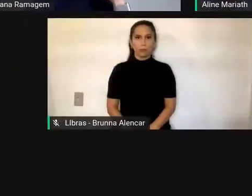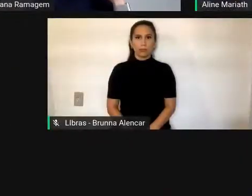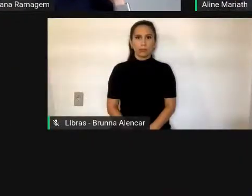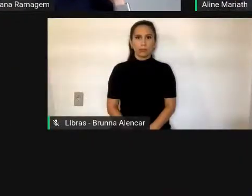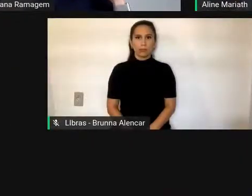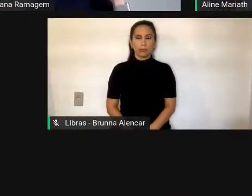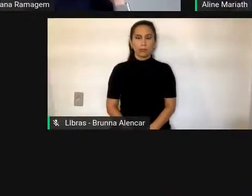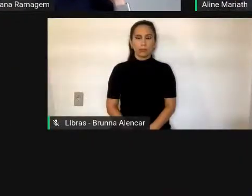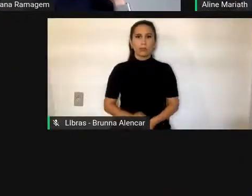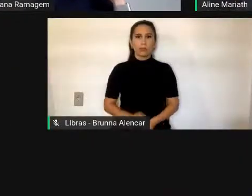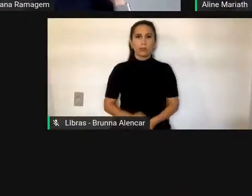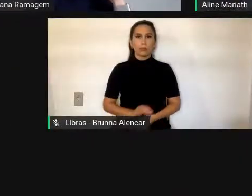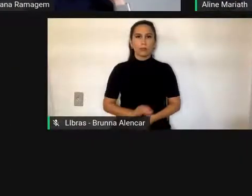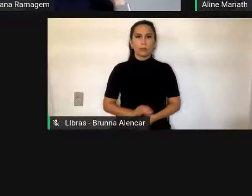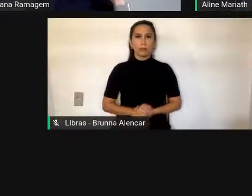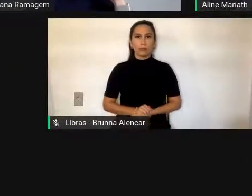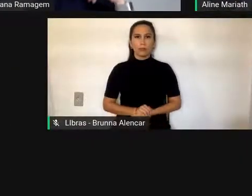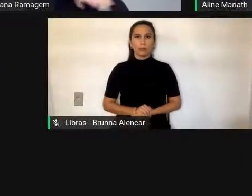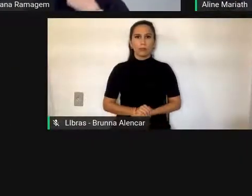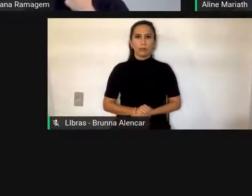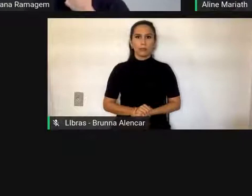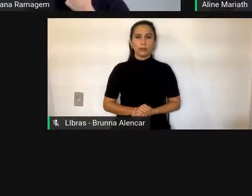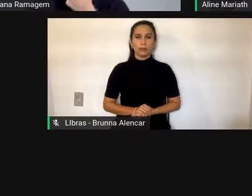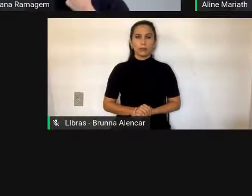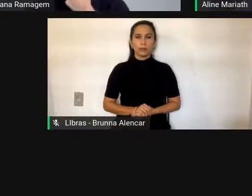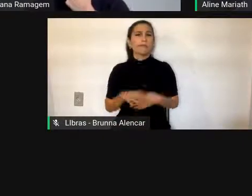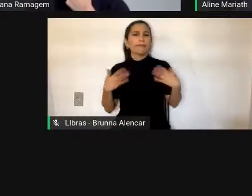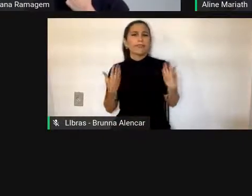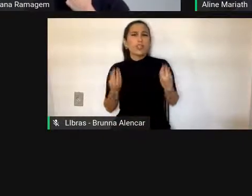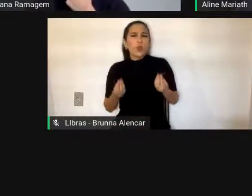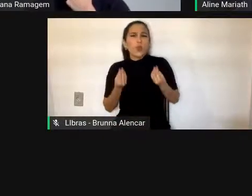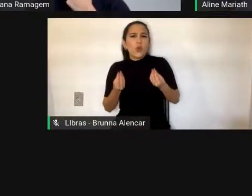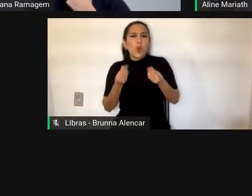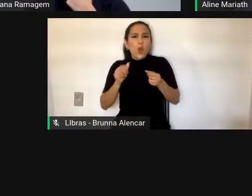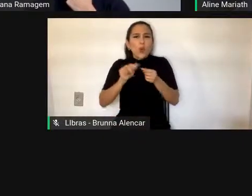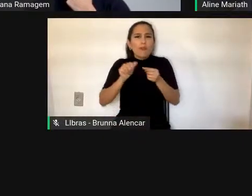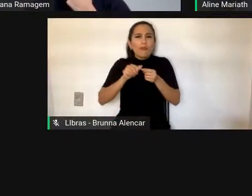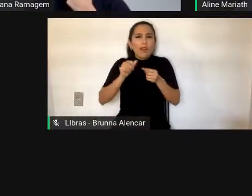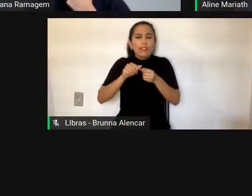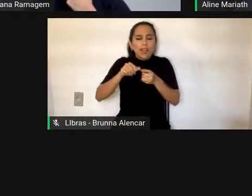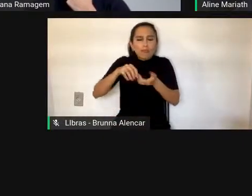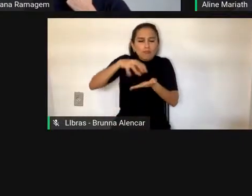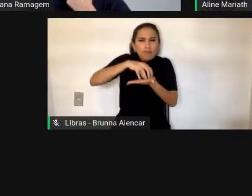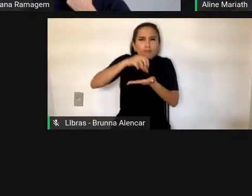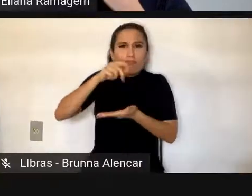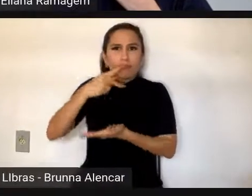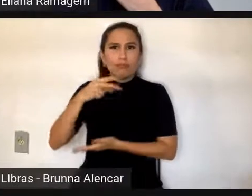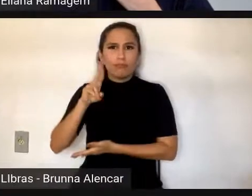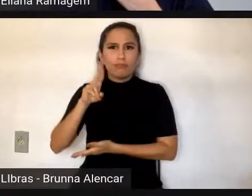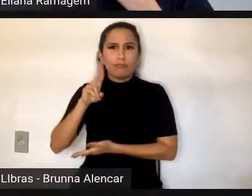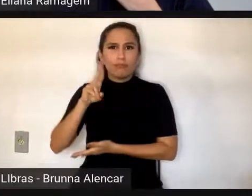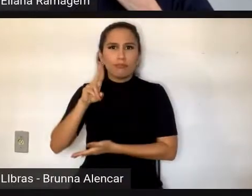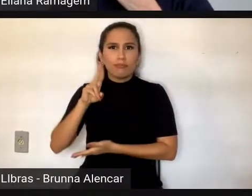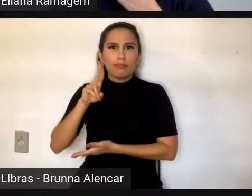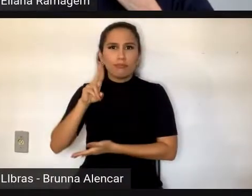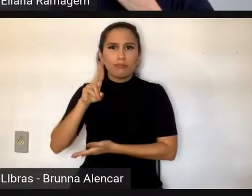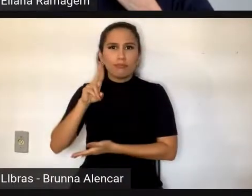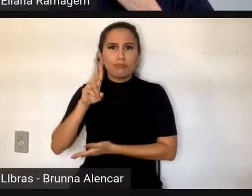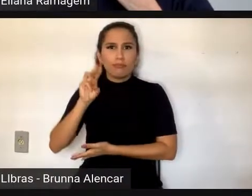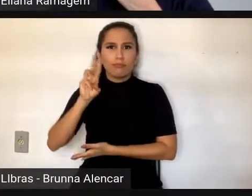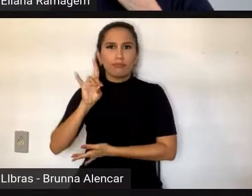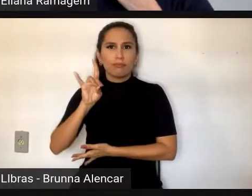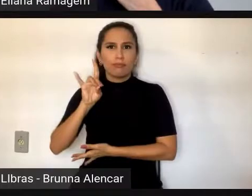pudim, né? Justamente é um reflexo da ansiedade. Ninguém fica ansioso e tem vontade